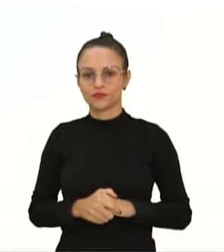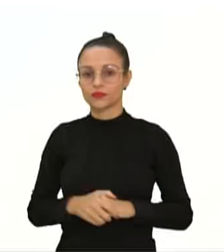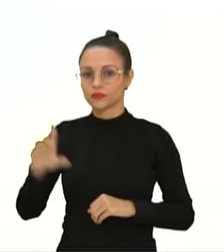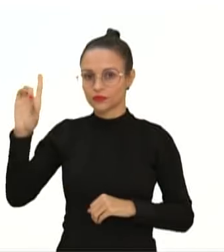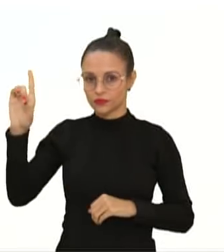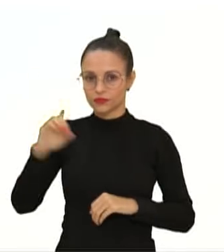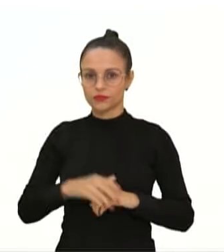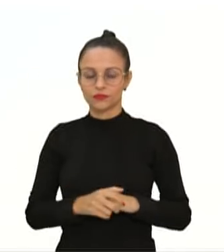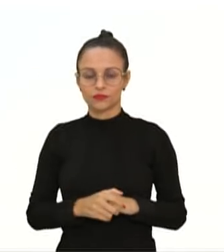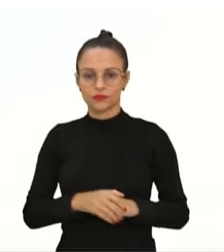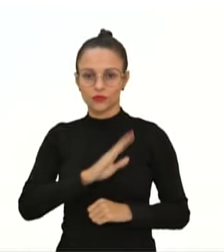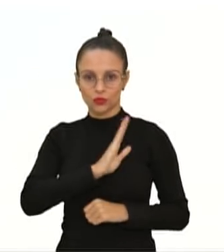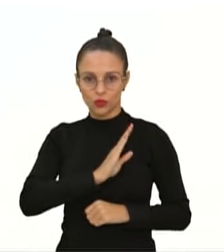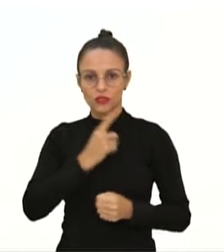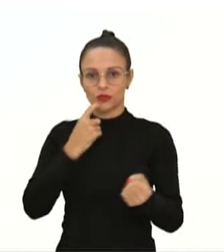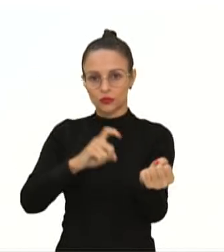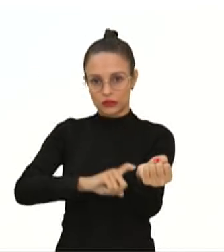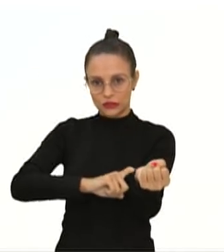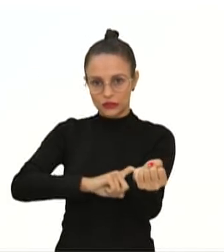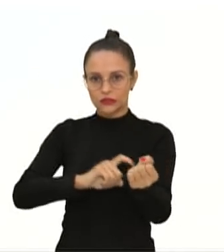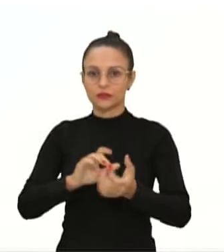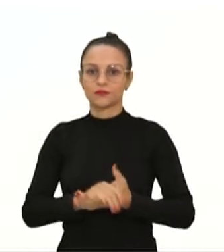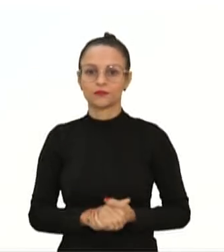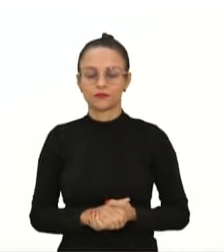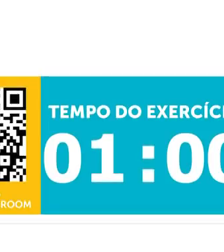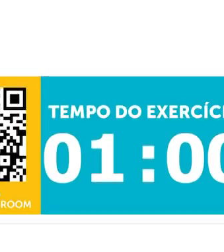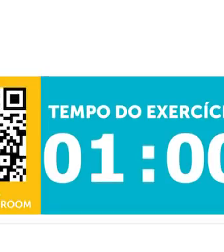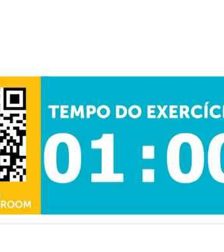D, pelo coração e pelo sangue?